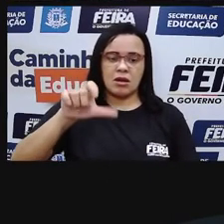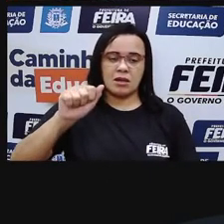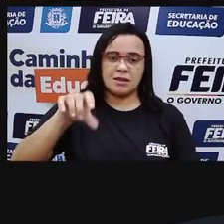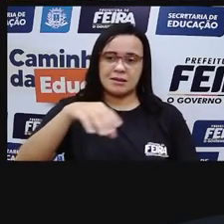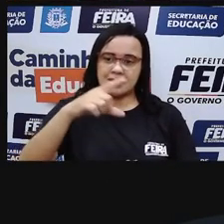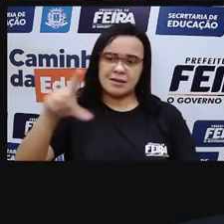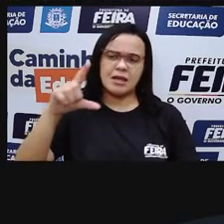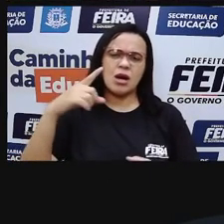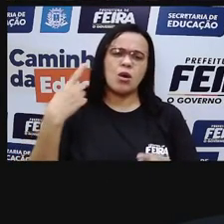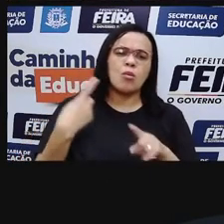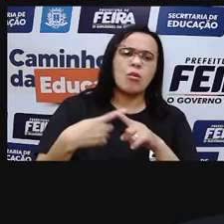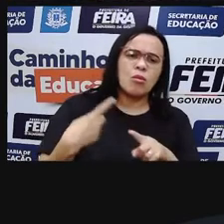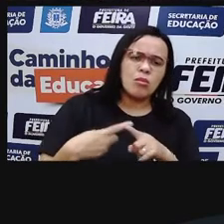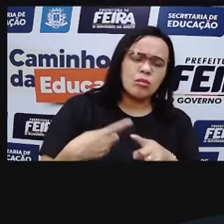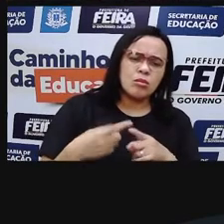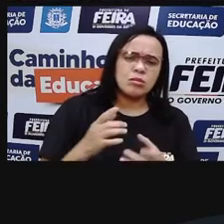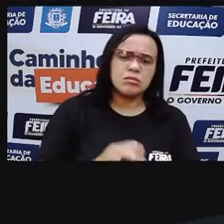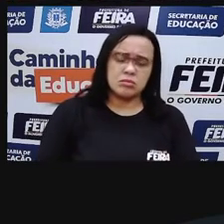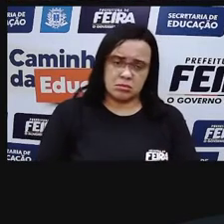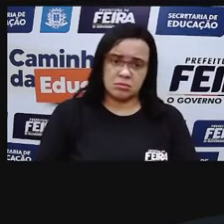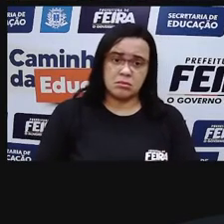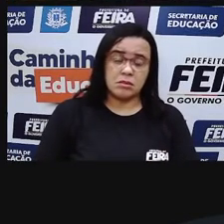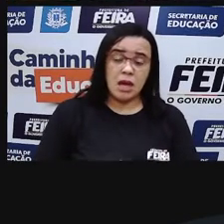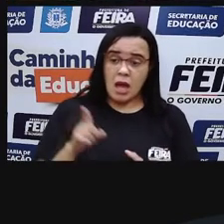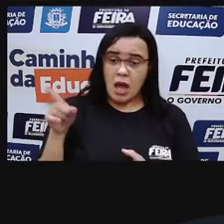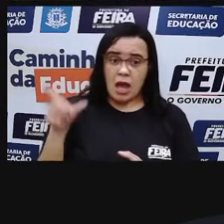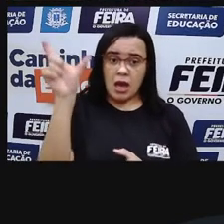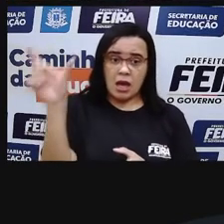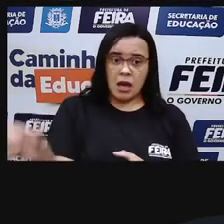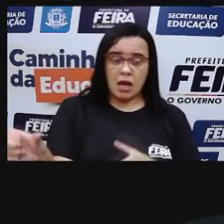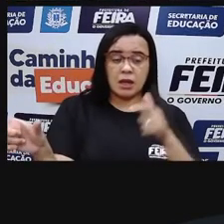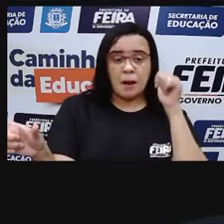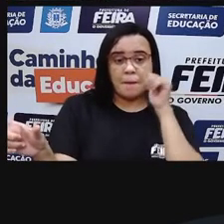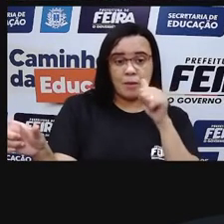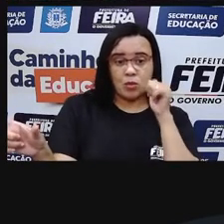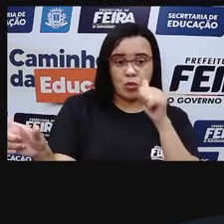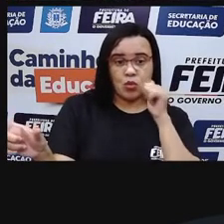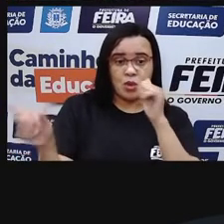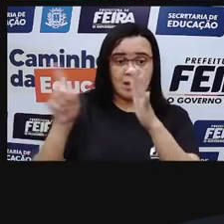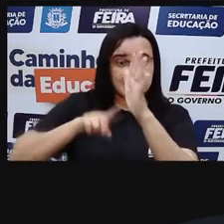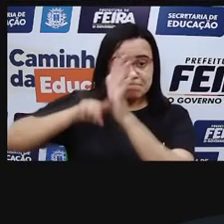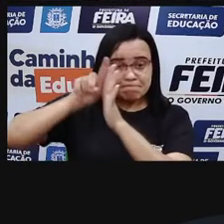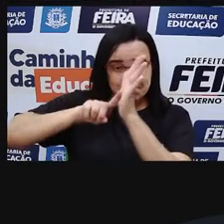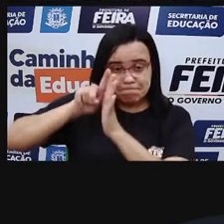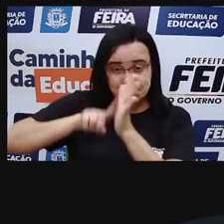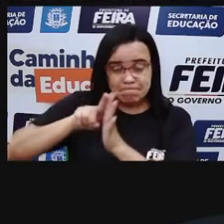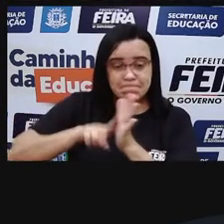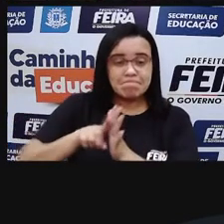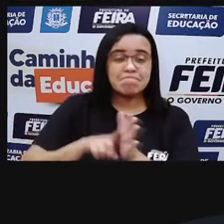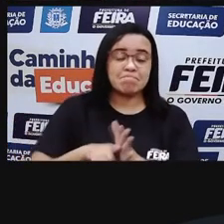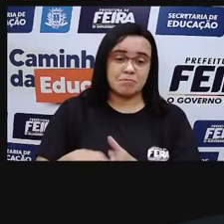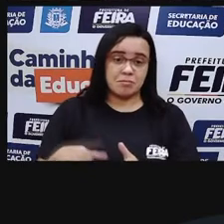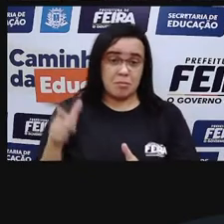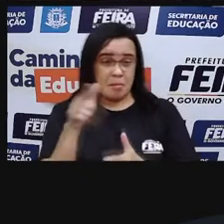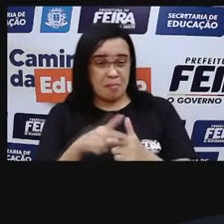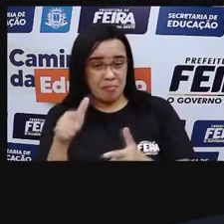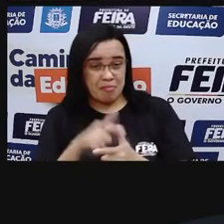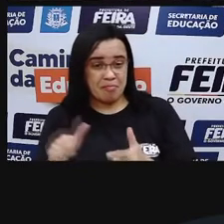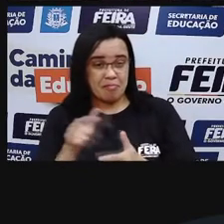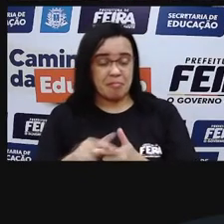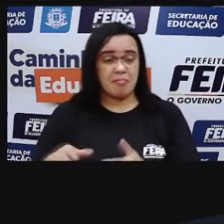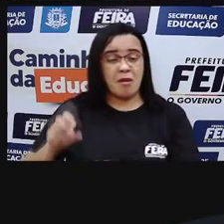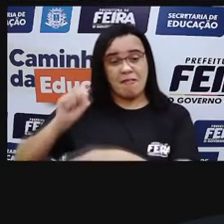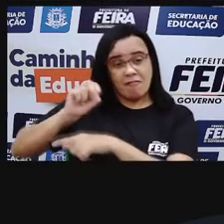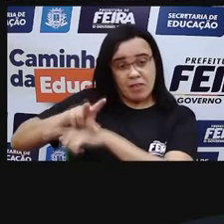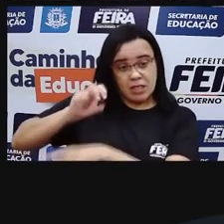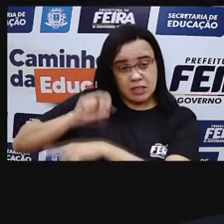né, desde lá na China antiga, com uma doença da varíola. A varíola é uma doença causada por um